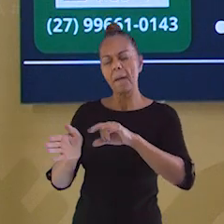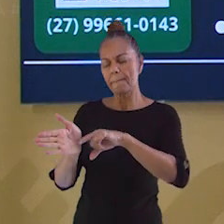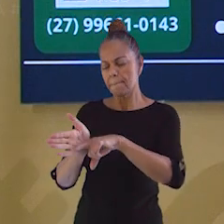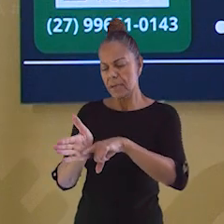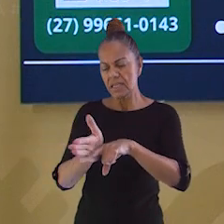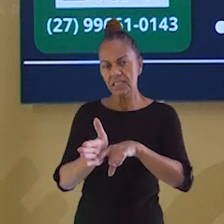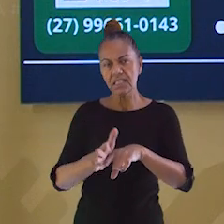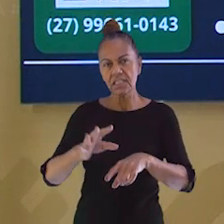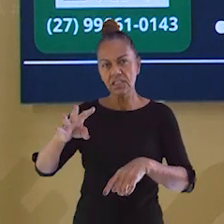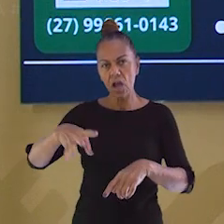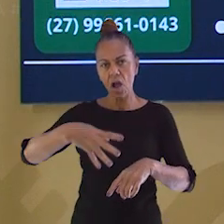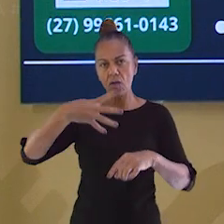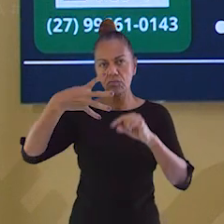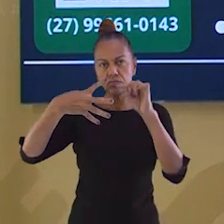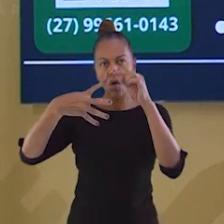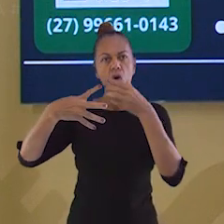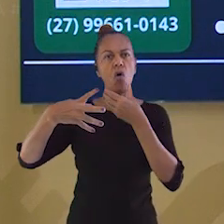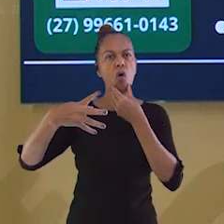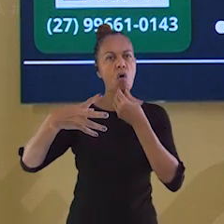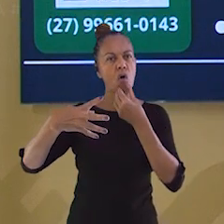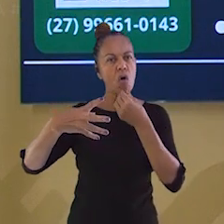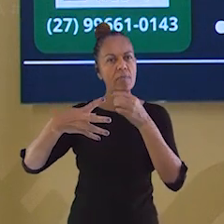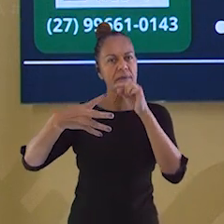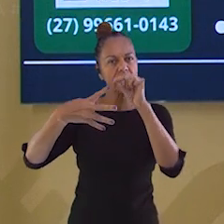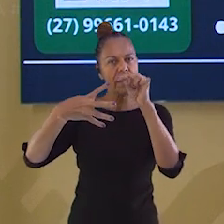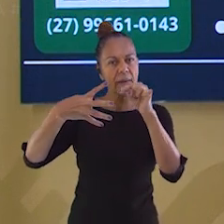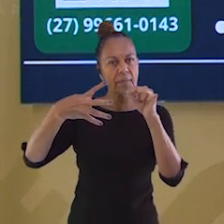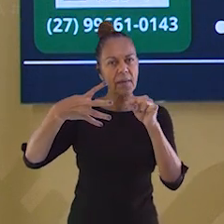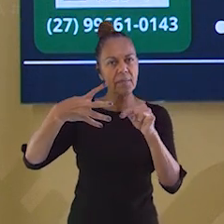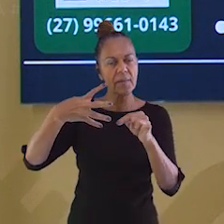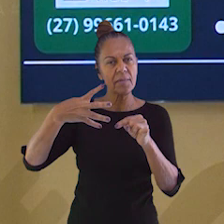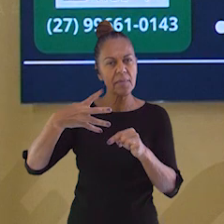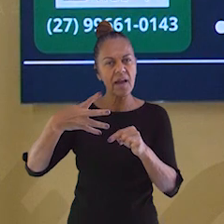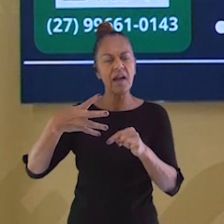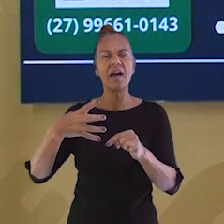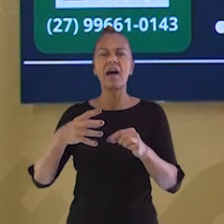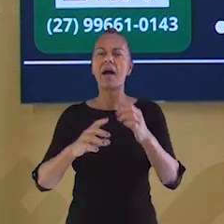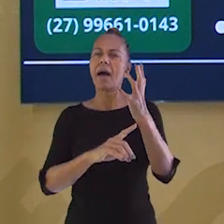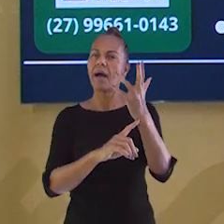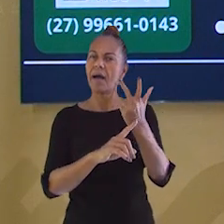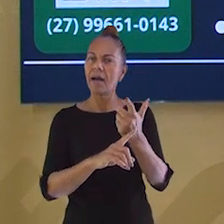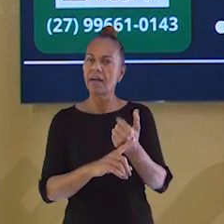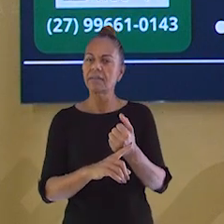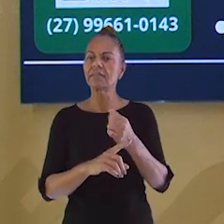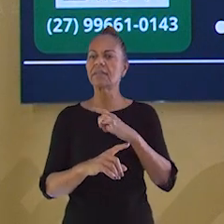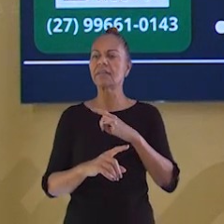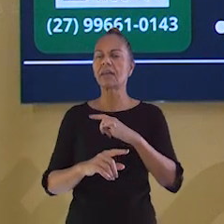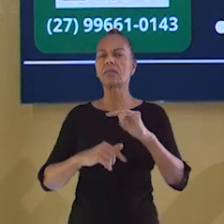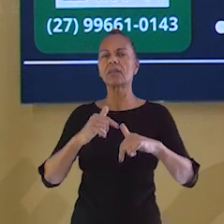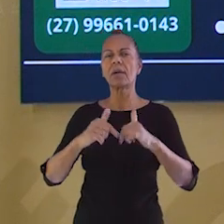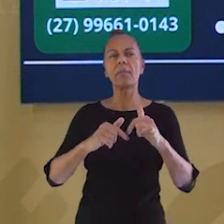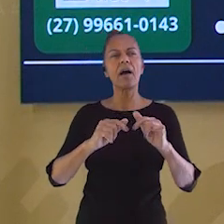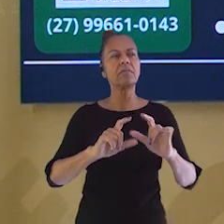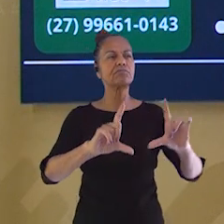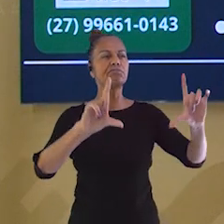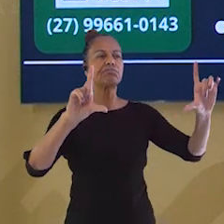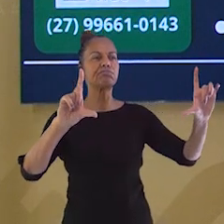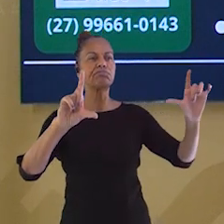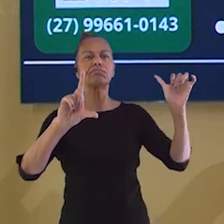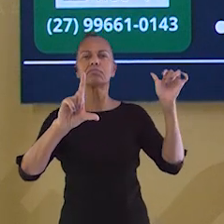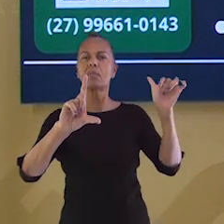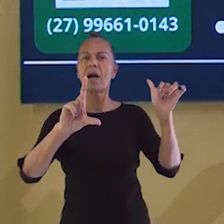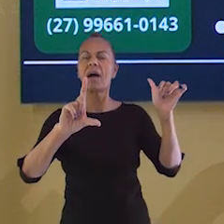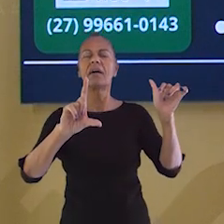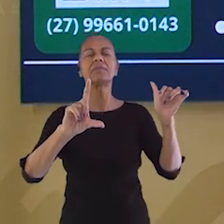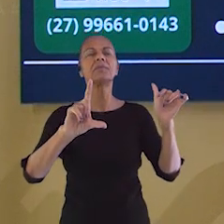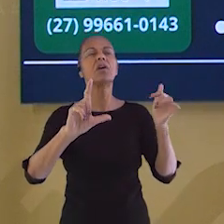Vinci, Donatello, Rafael Sanzio ou Michelangelo. Pesquisem alguma outra obra que não vimos desse artista